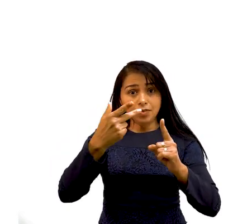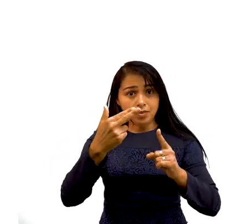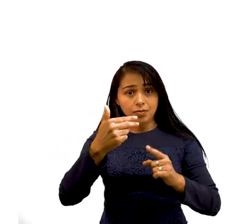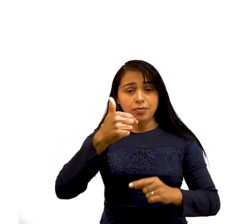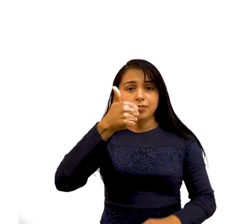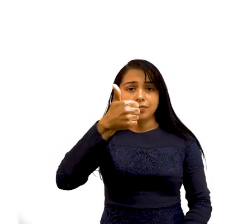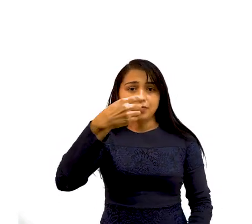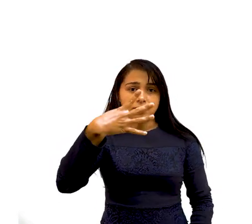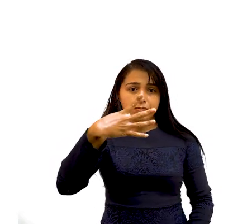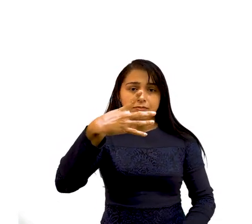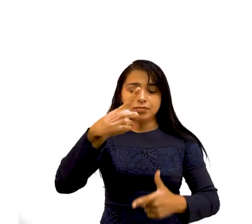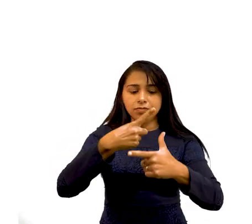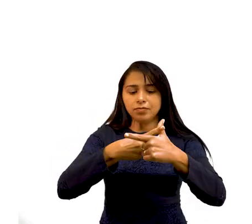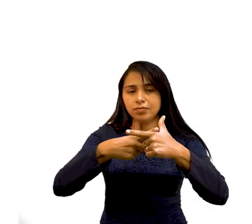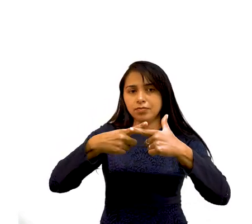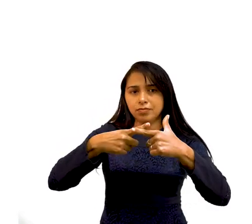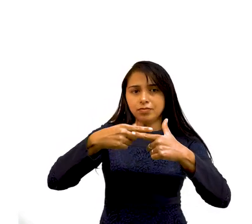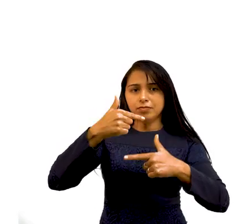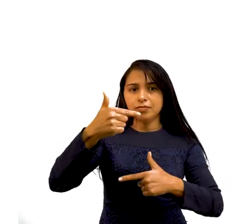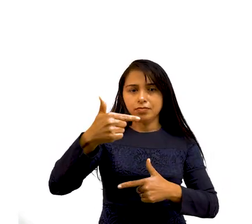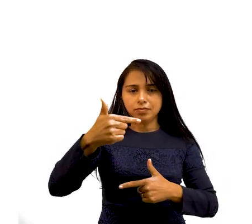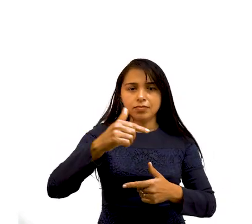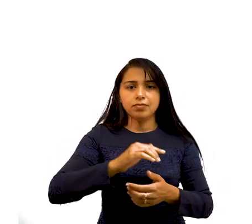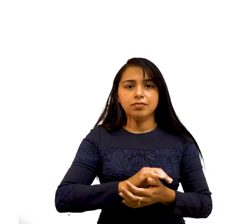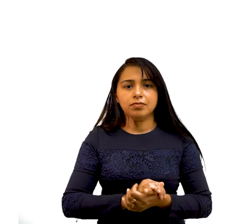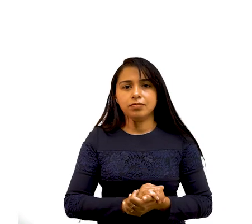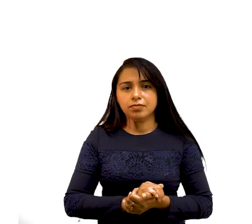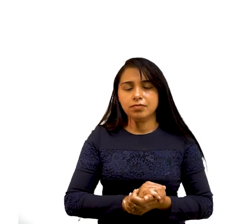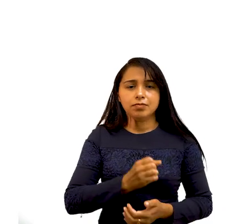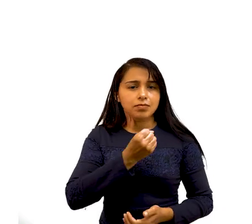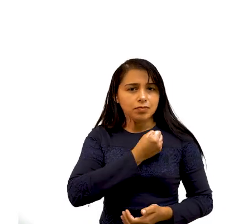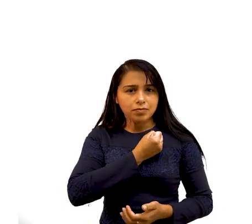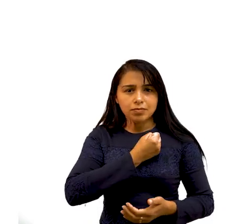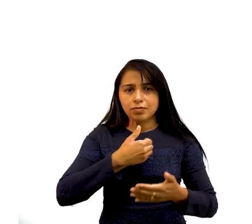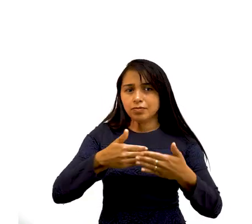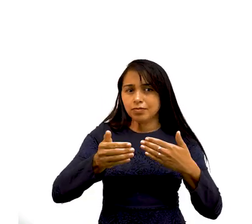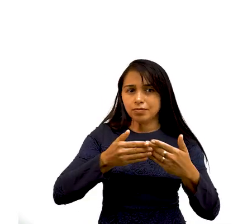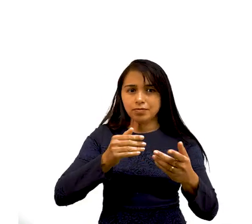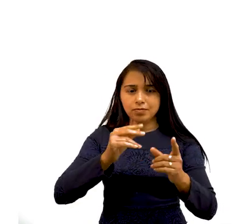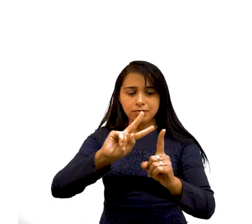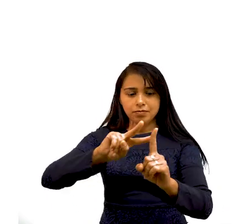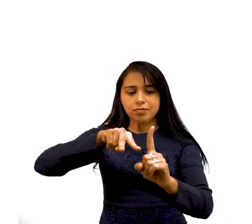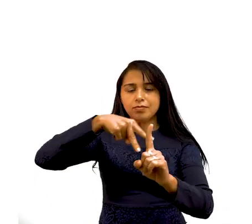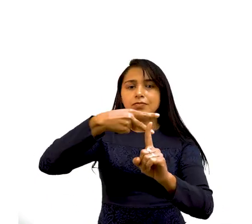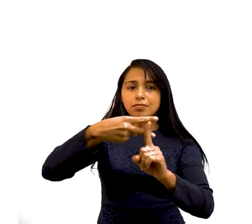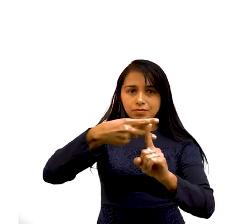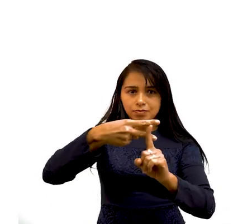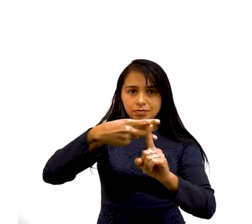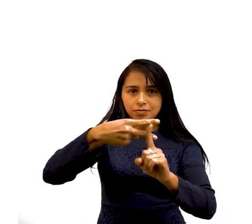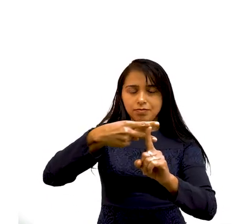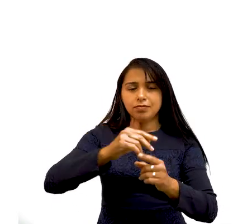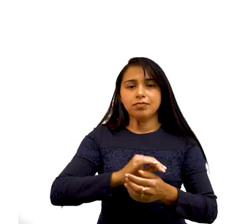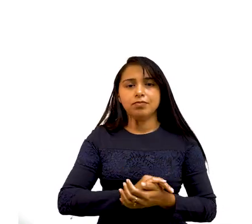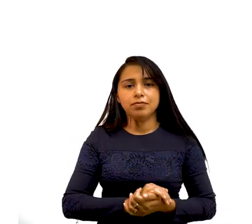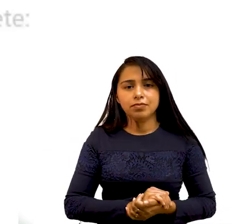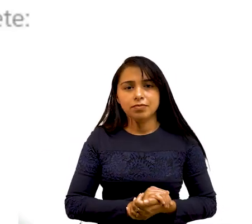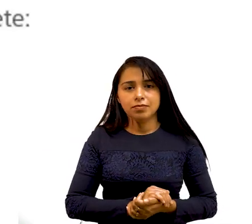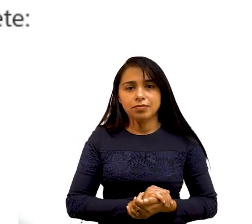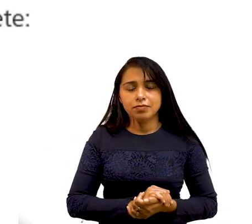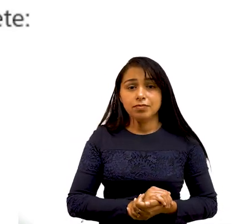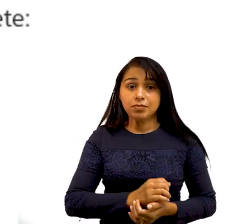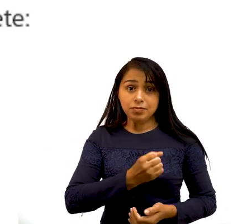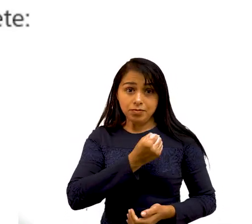14, 14 dividido por 2, o dobro de um número, então, duas vezes esse